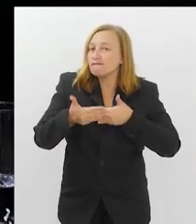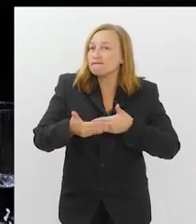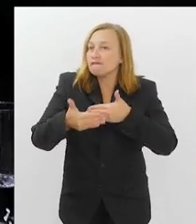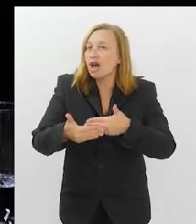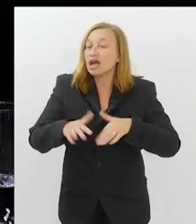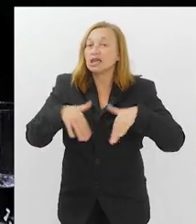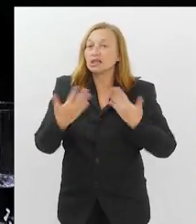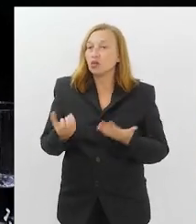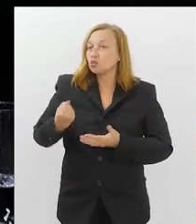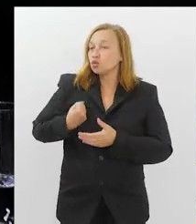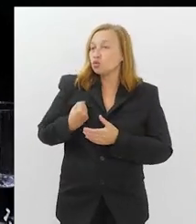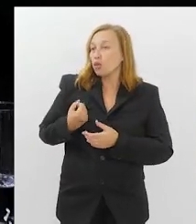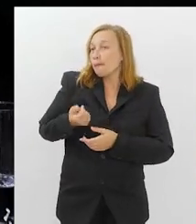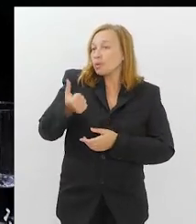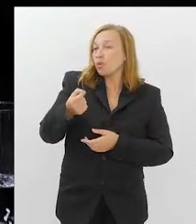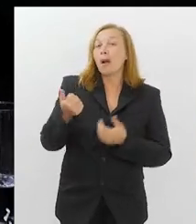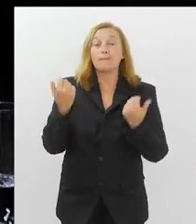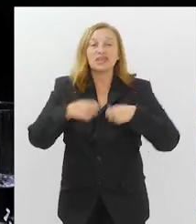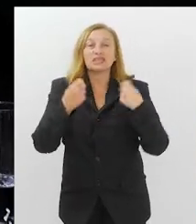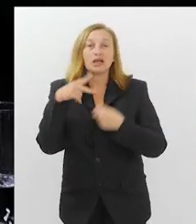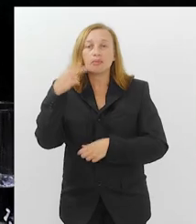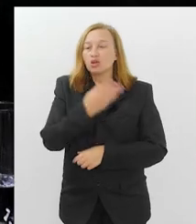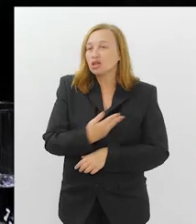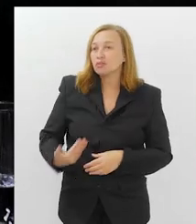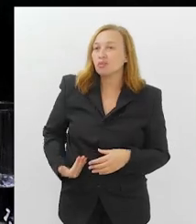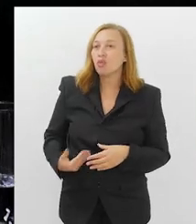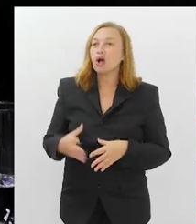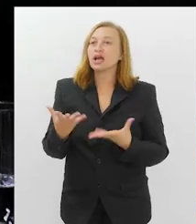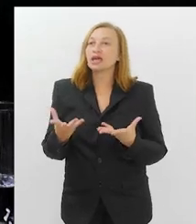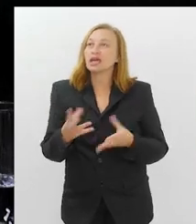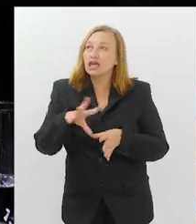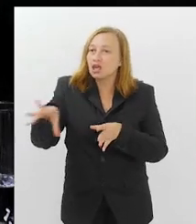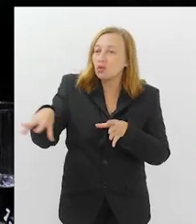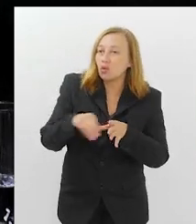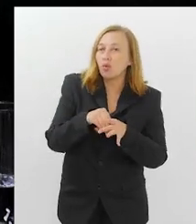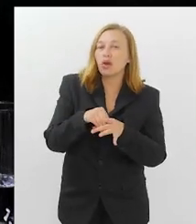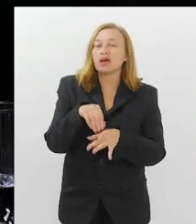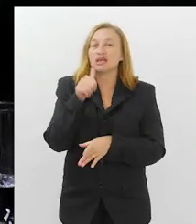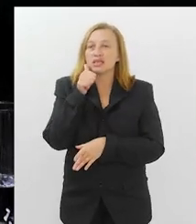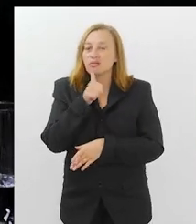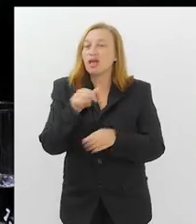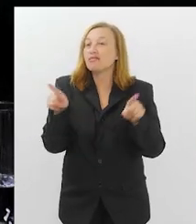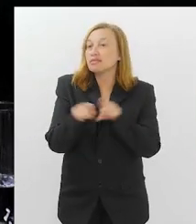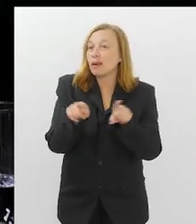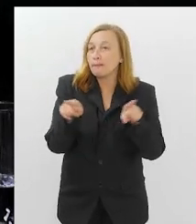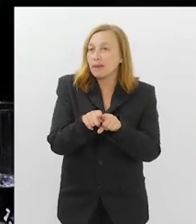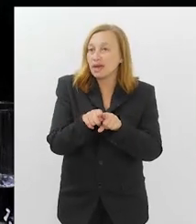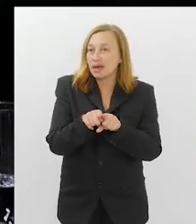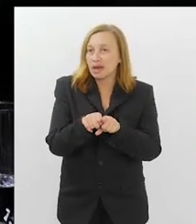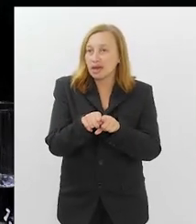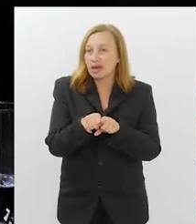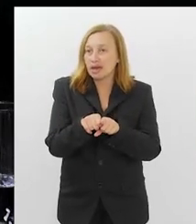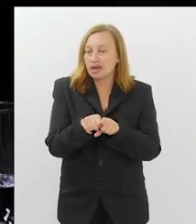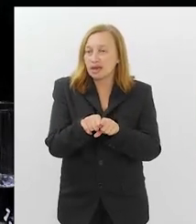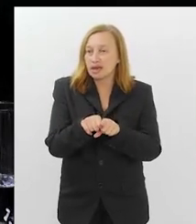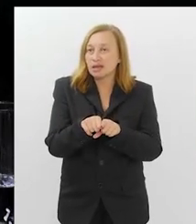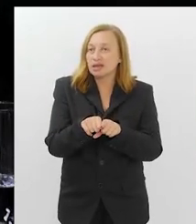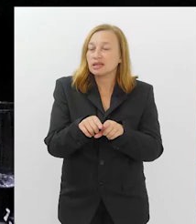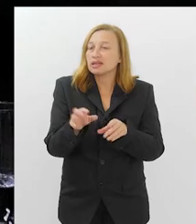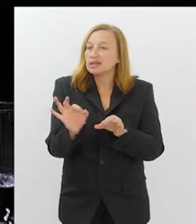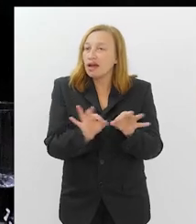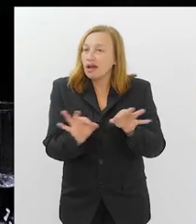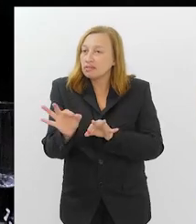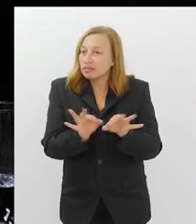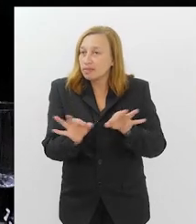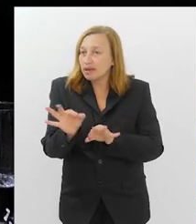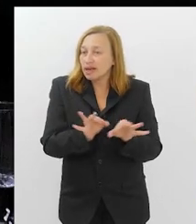avançar. Então, somos minoria. A gente precisa de políticas que coloquem essas mulheres também no bojo dos planejamentos.